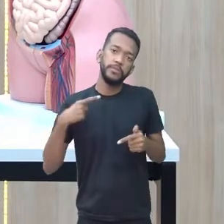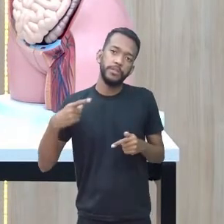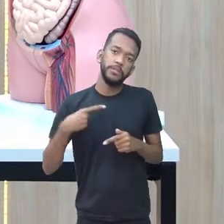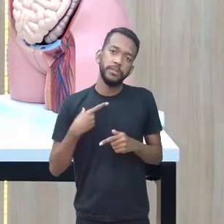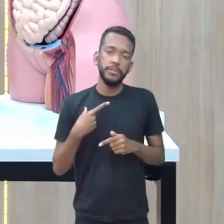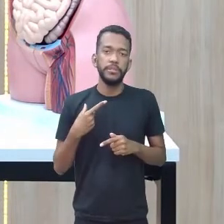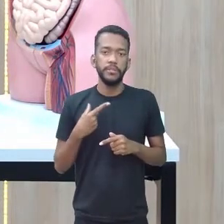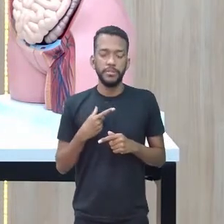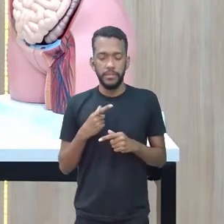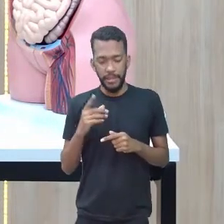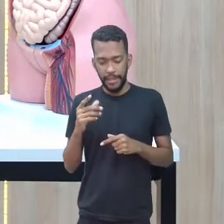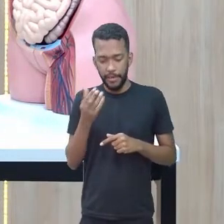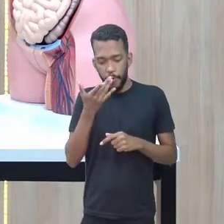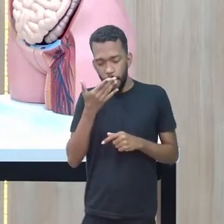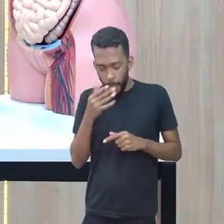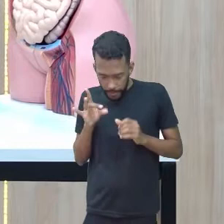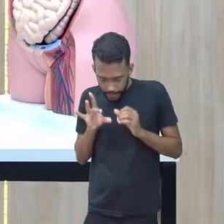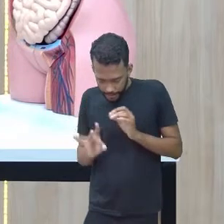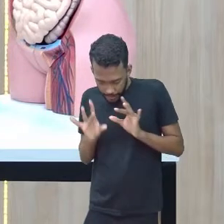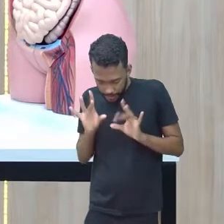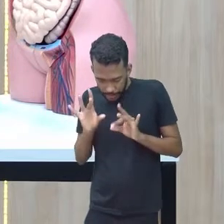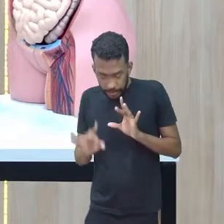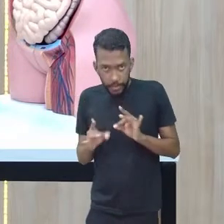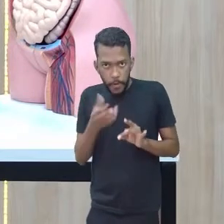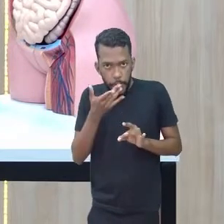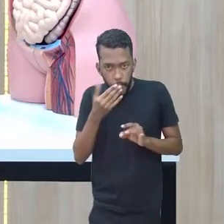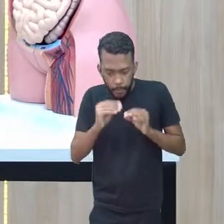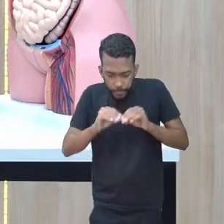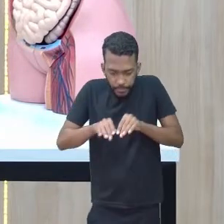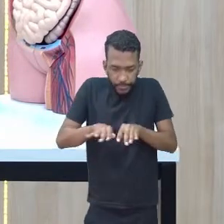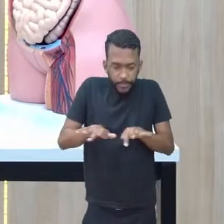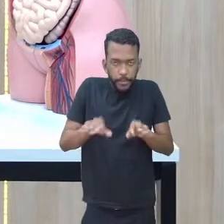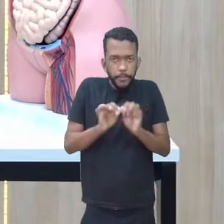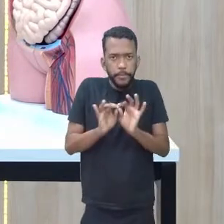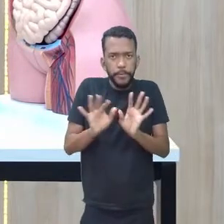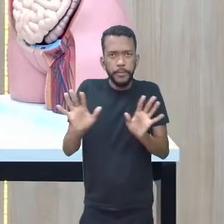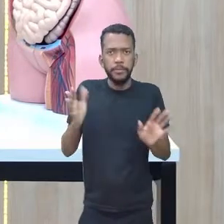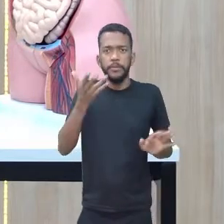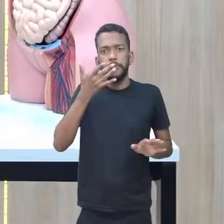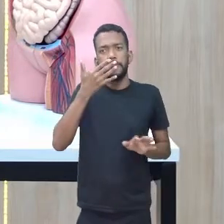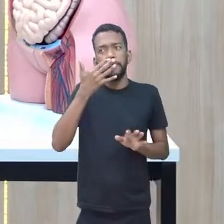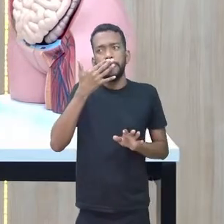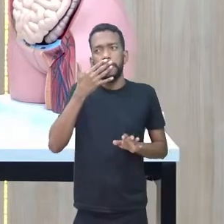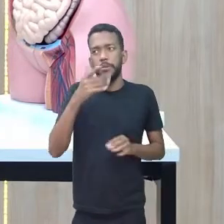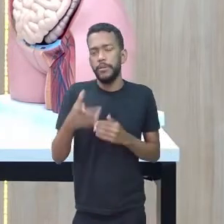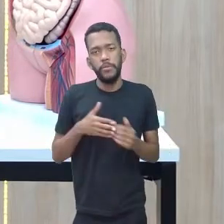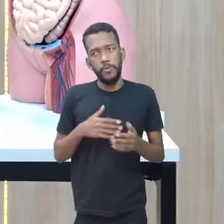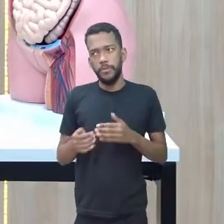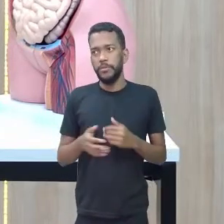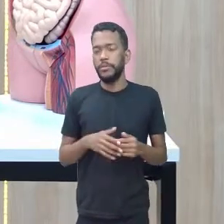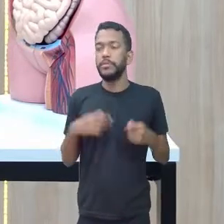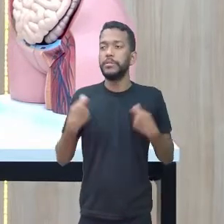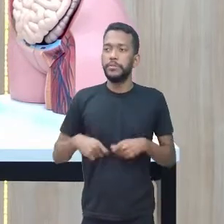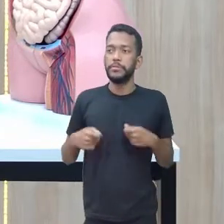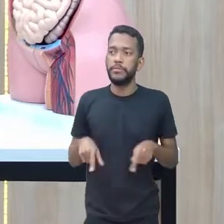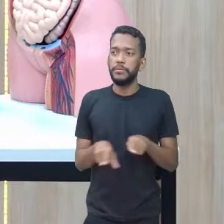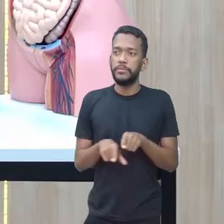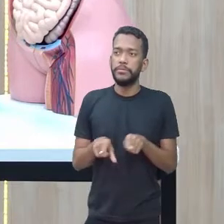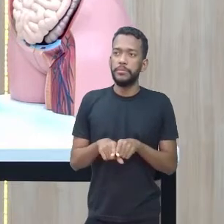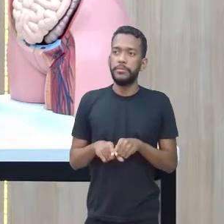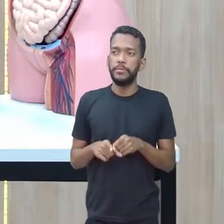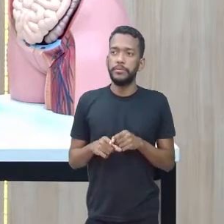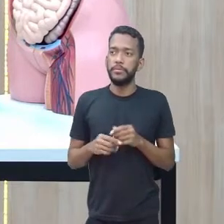ou seja, pintar as células. E esse corante também teria que deixar, não é qualquer corante, teria que deixar